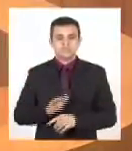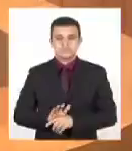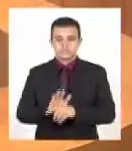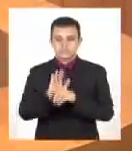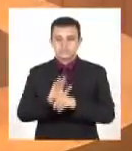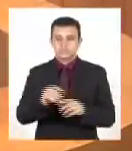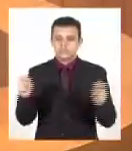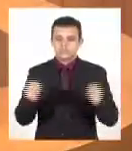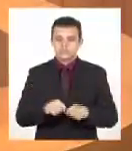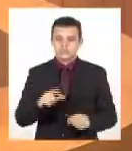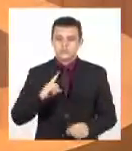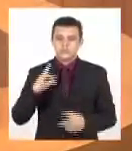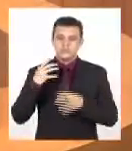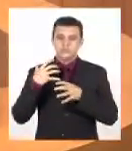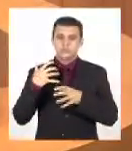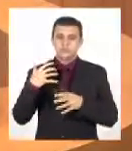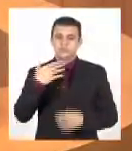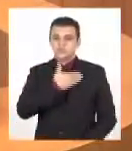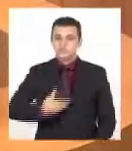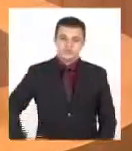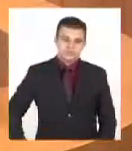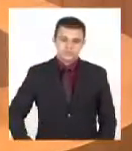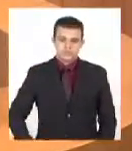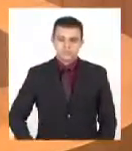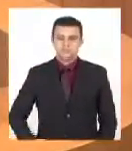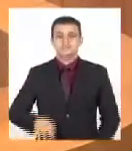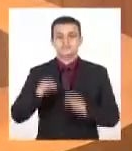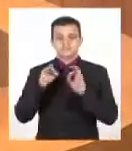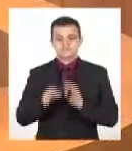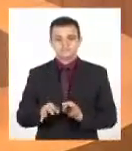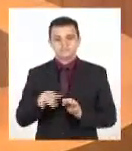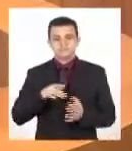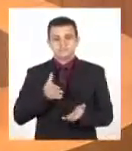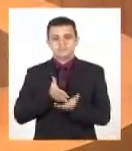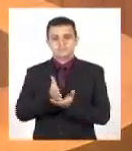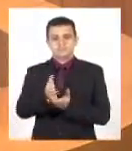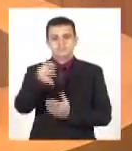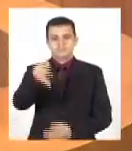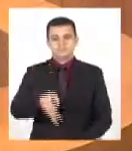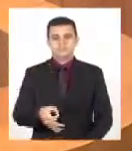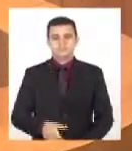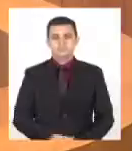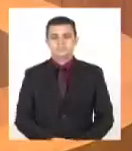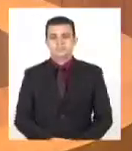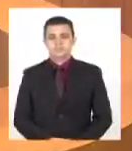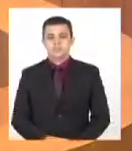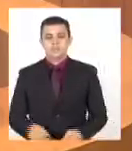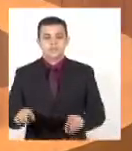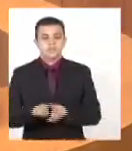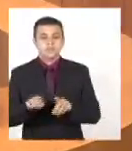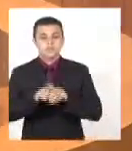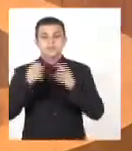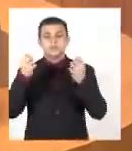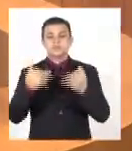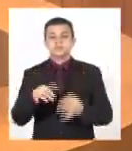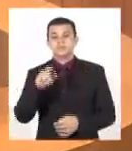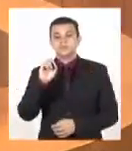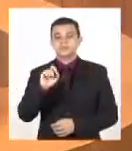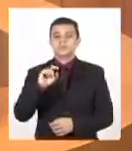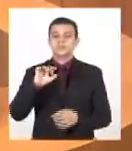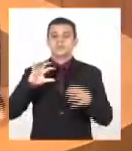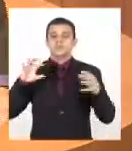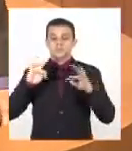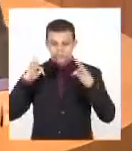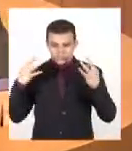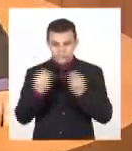para formarmos um governo que temos certeza que está no caminho certo. Destacar justamente todas as